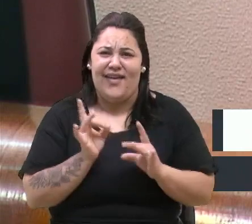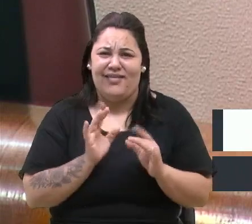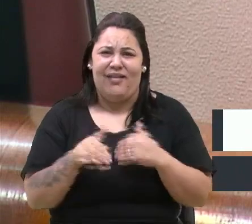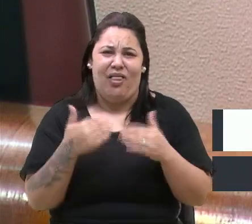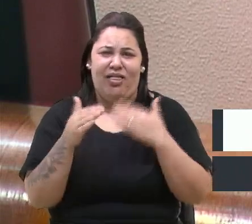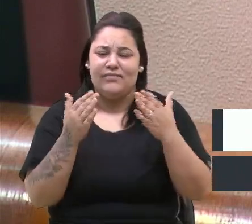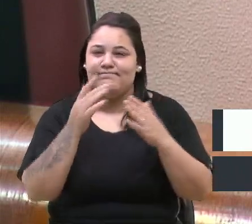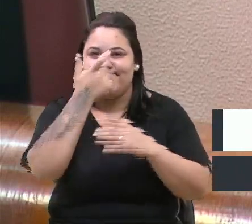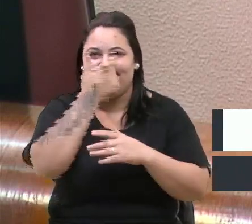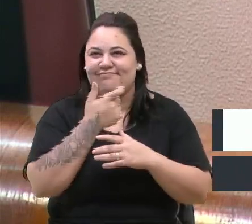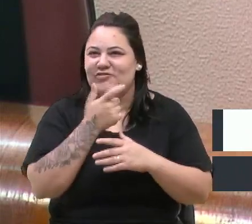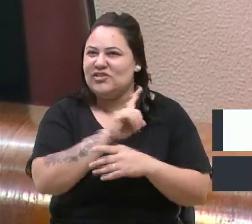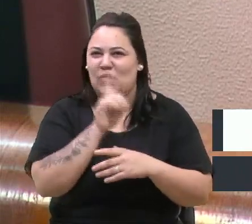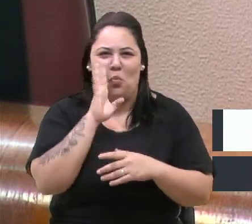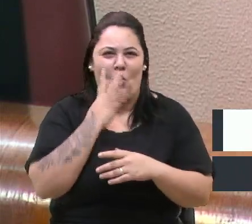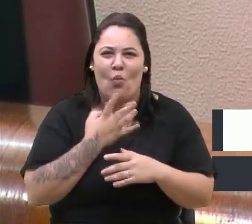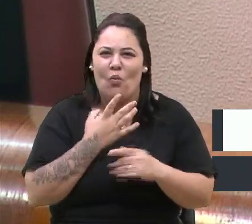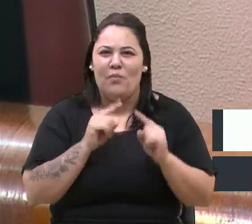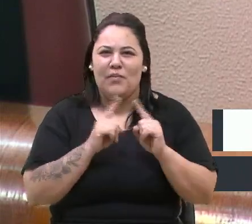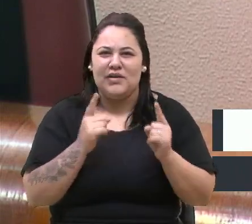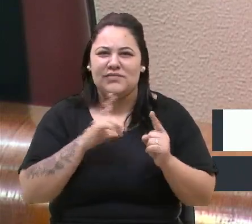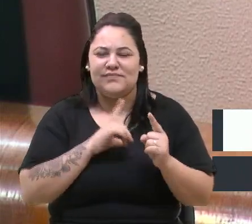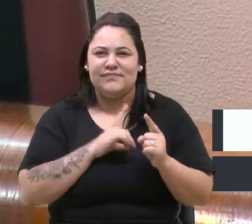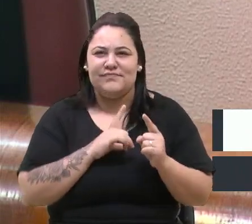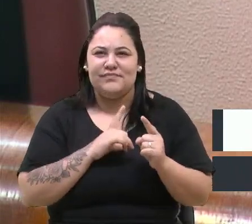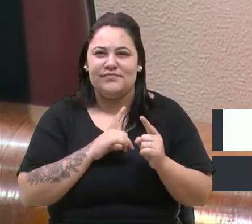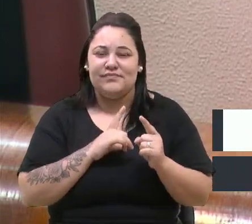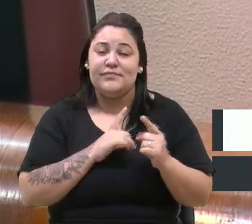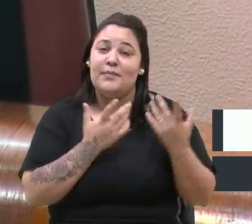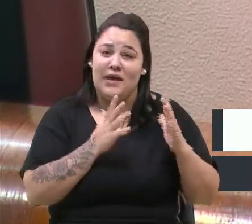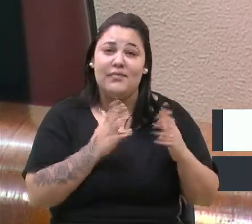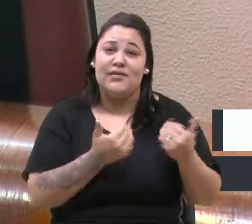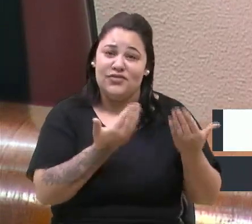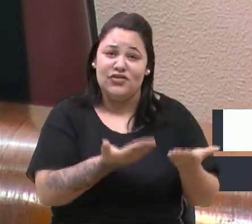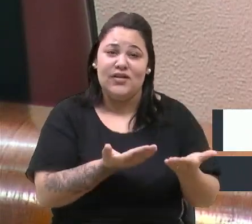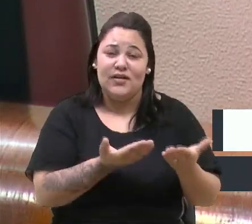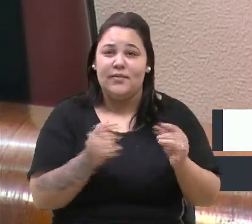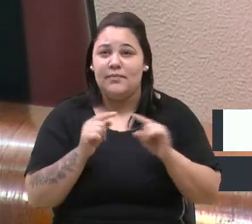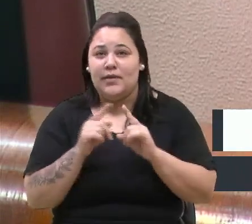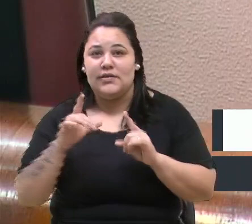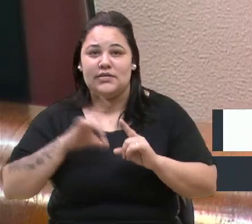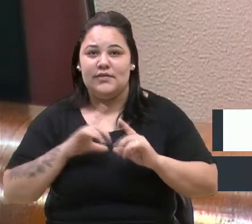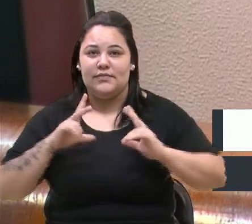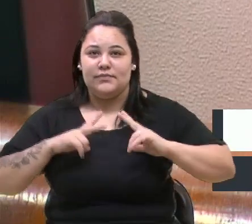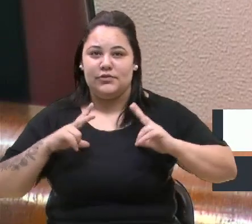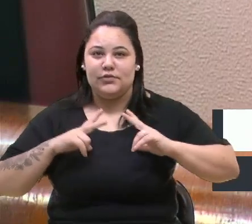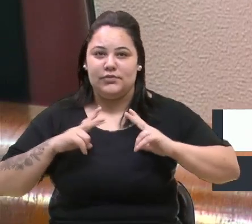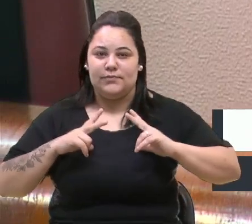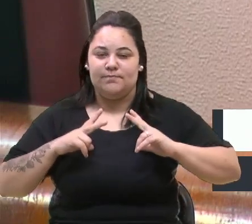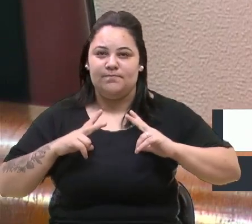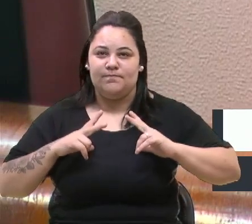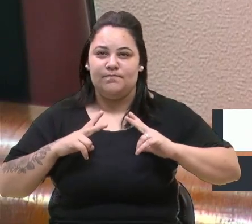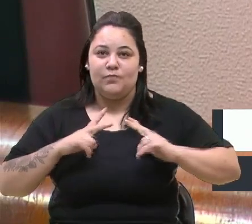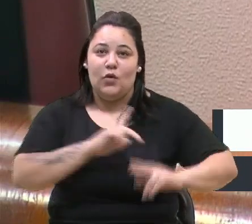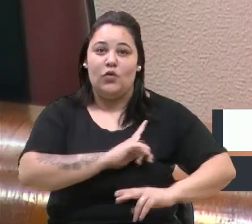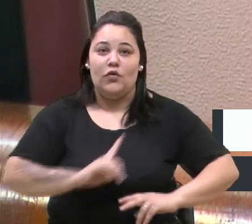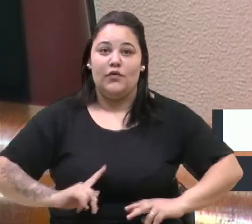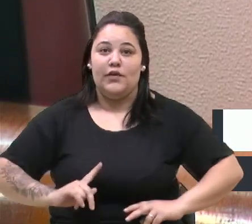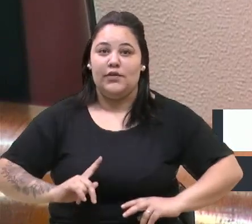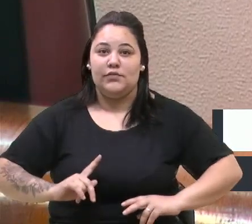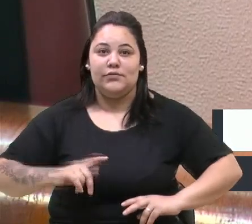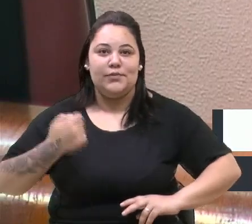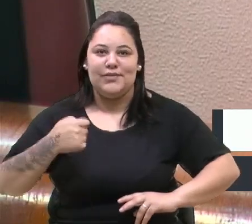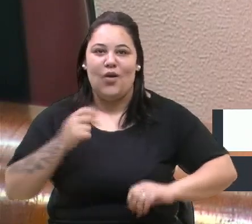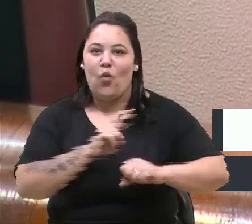Se teve uma coisa que, quando tem que elogiar, a gente elogia, foi quando houve as privatizações. O governo não tem que cuidar da